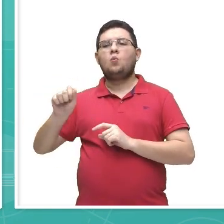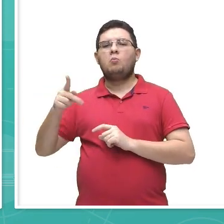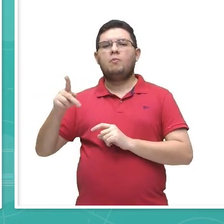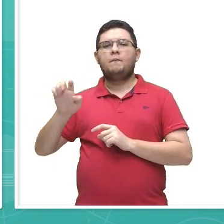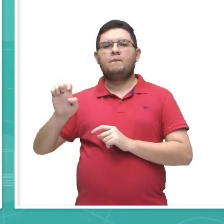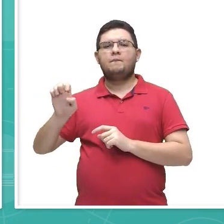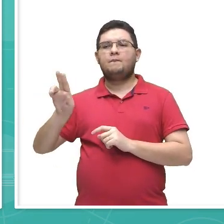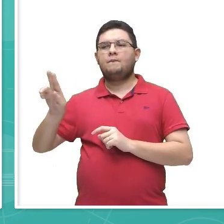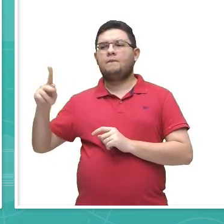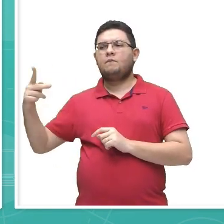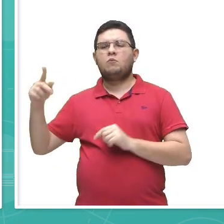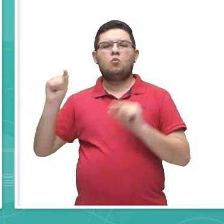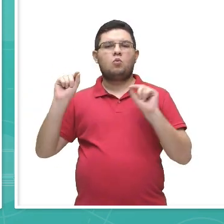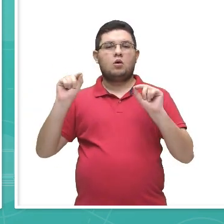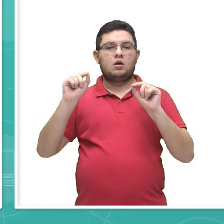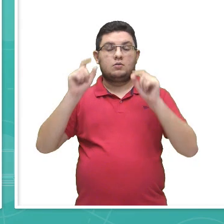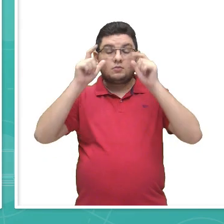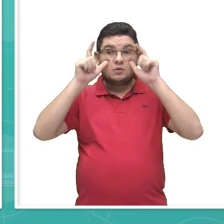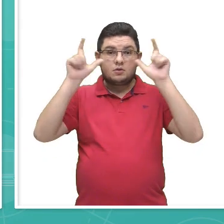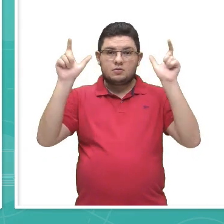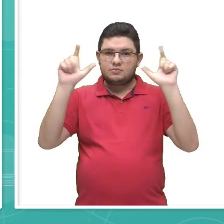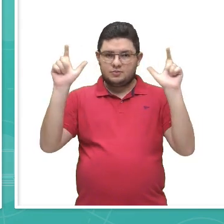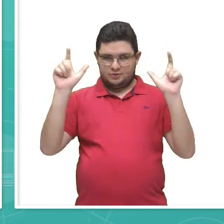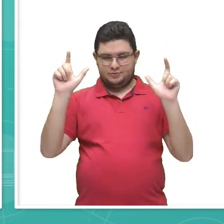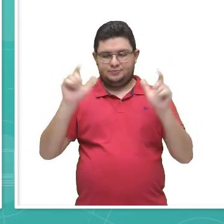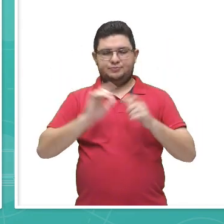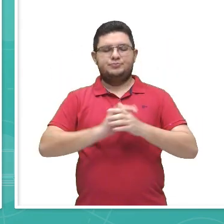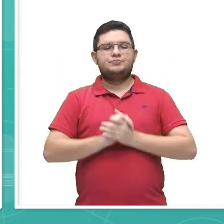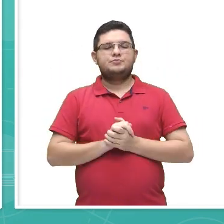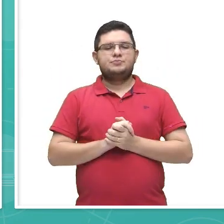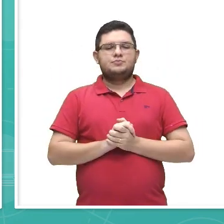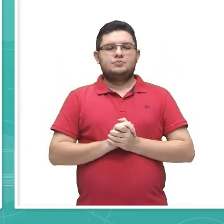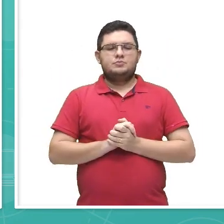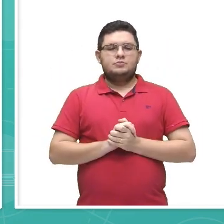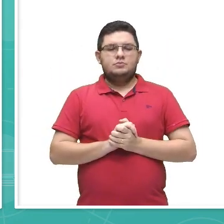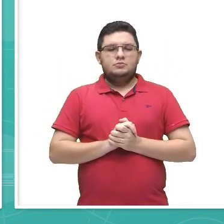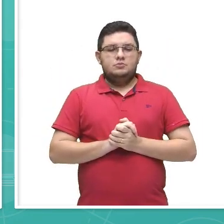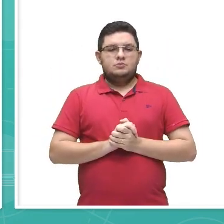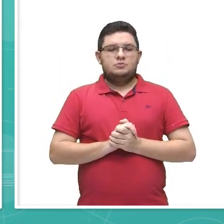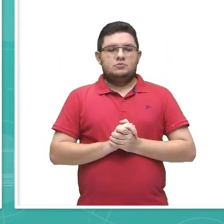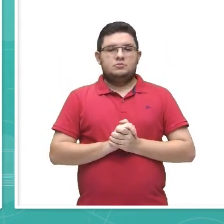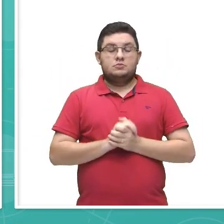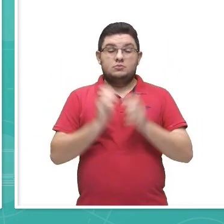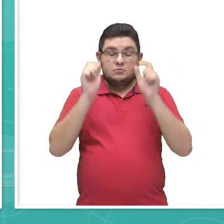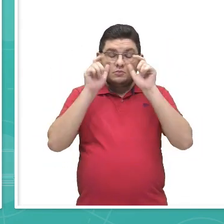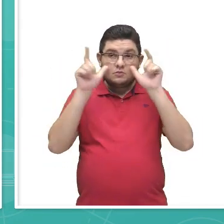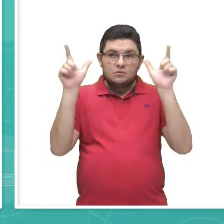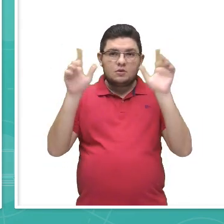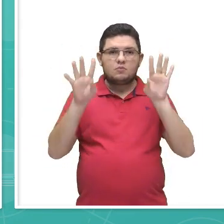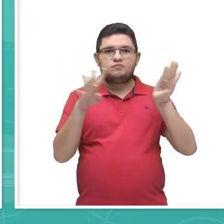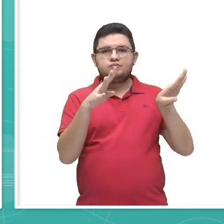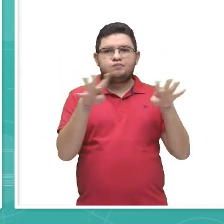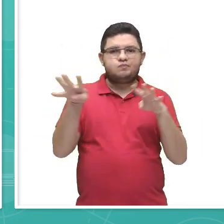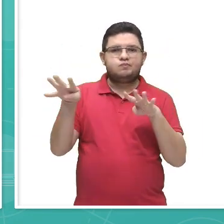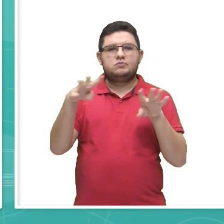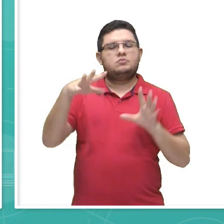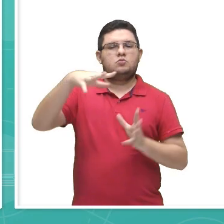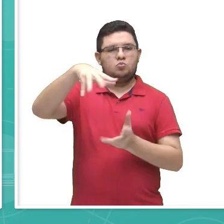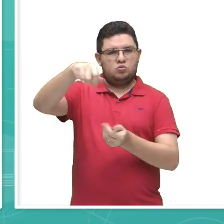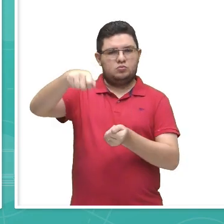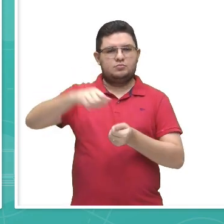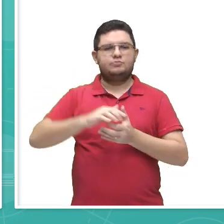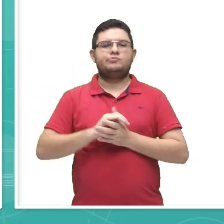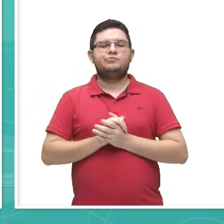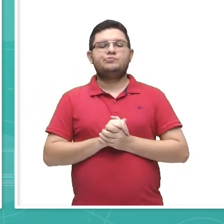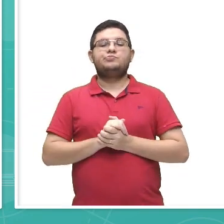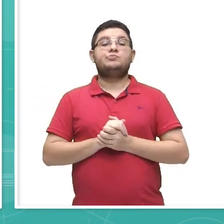up, acordar, abrir os seus olhinhos, né? Ver o que está acontecendo aí no mundo lá fora, ok? Então,